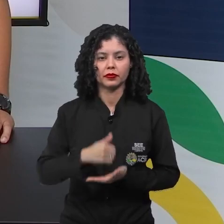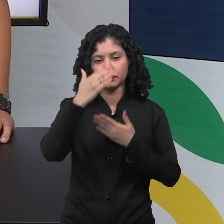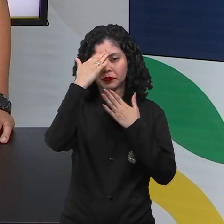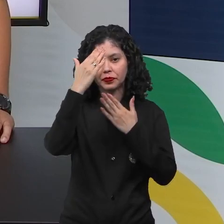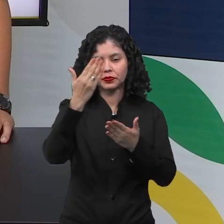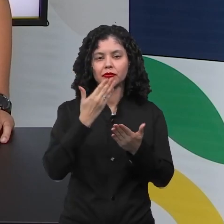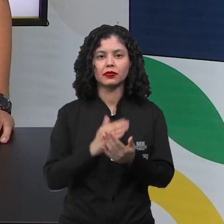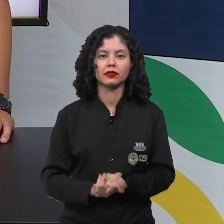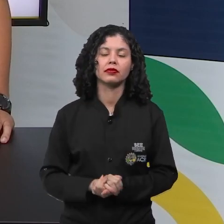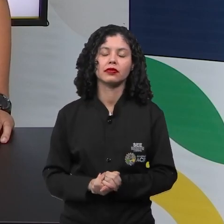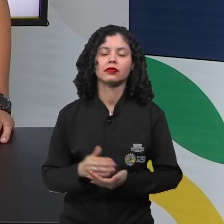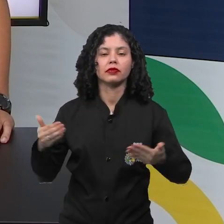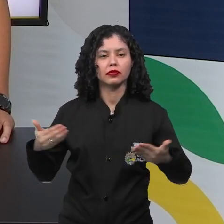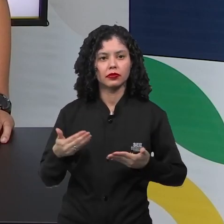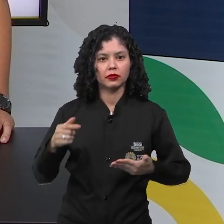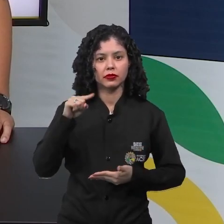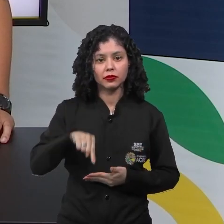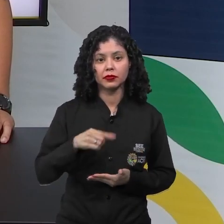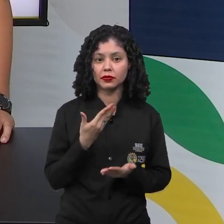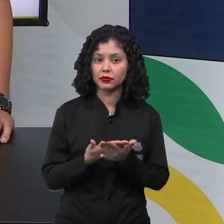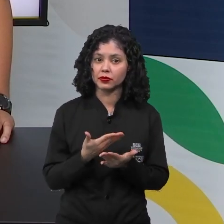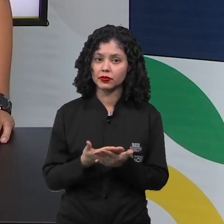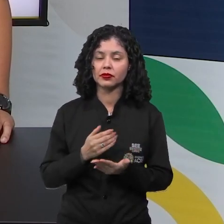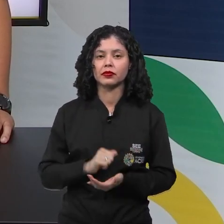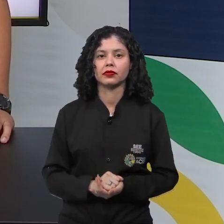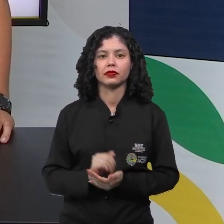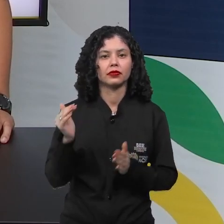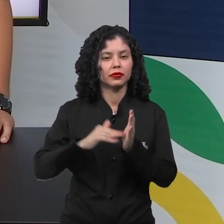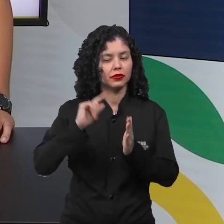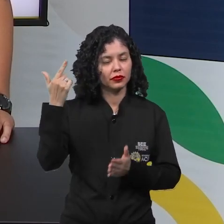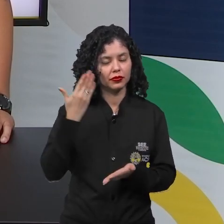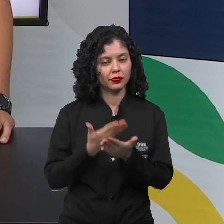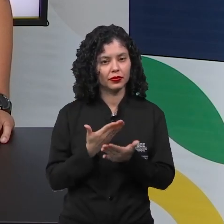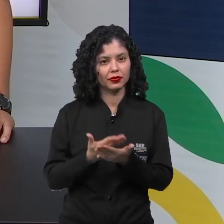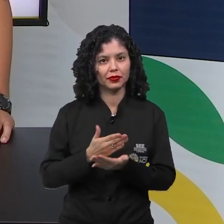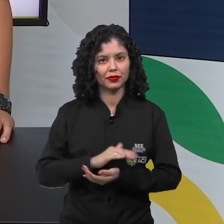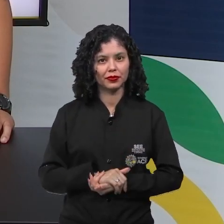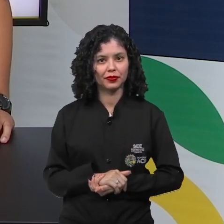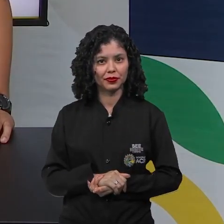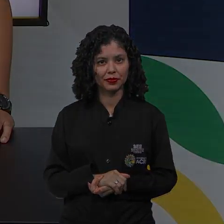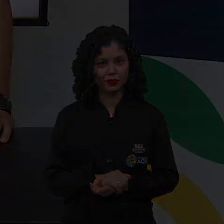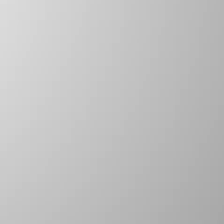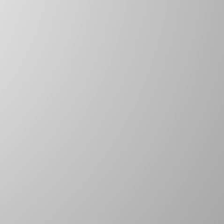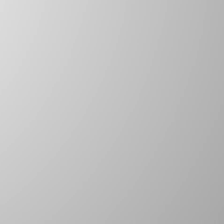Muito obrigado pela sua participação nessa aula de hoje e até a próxima aula.